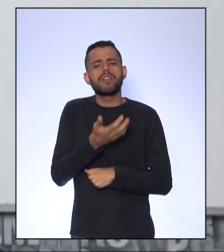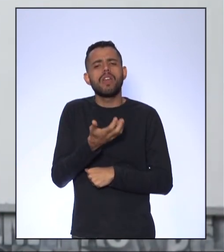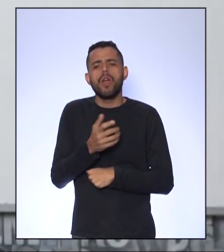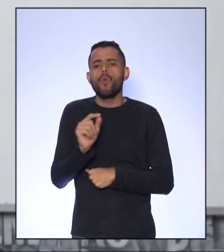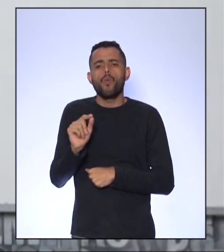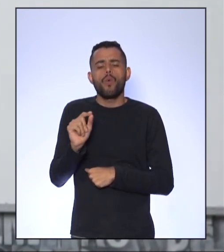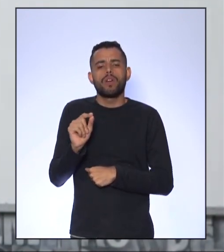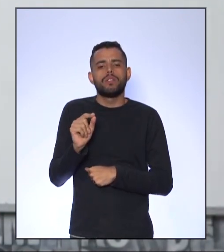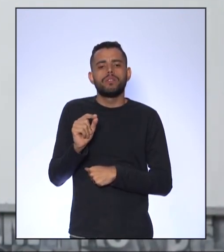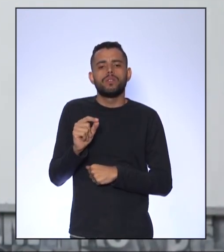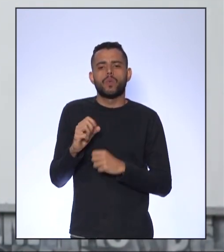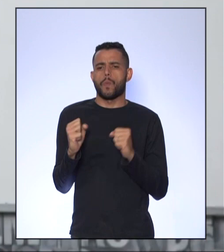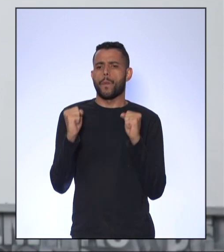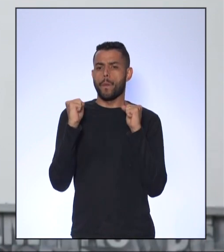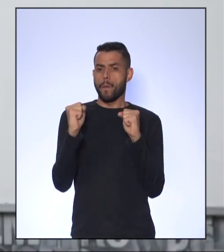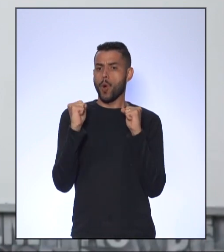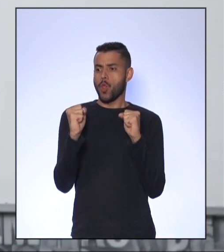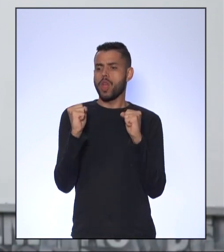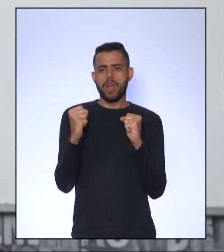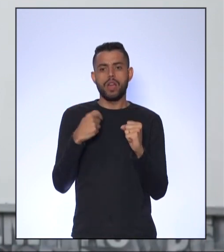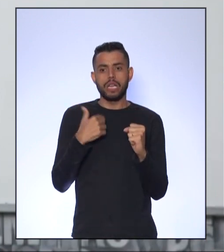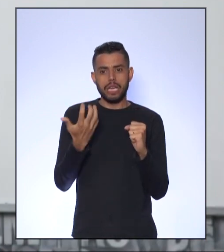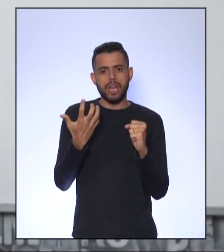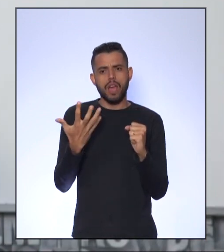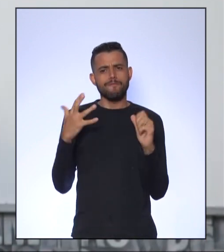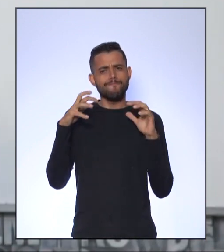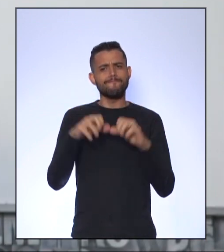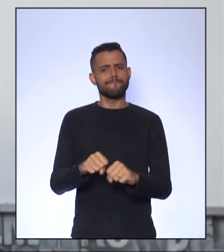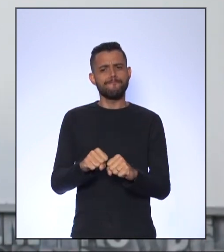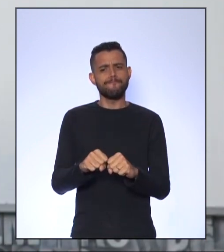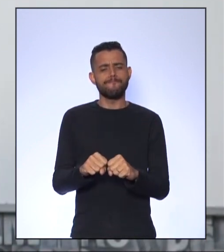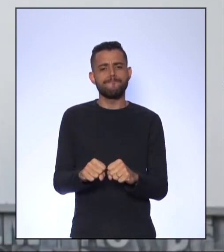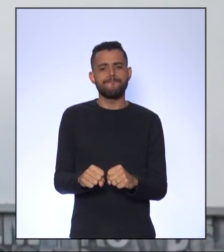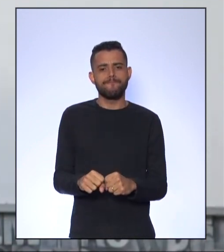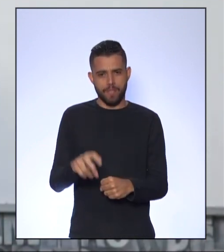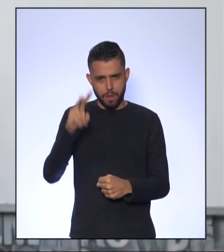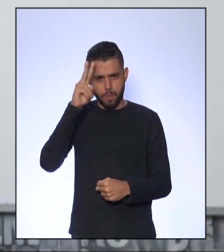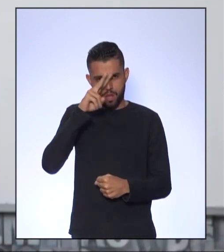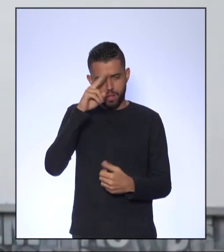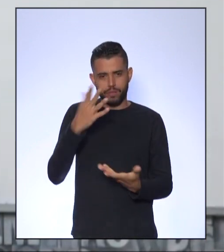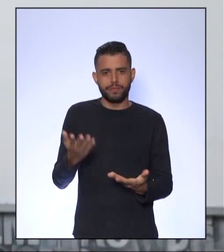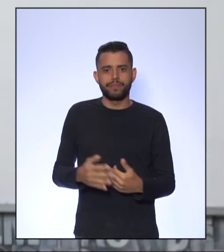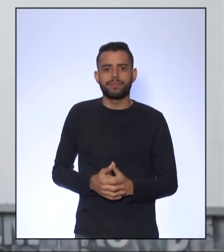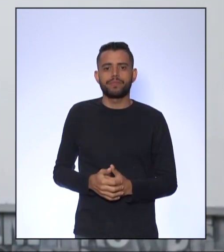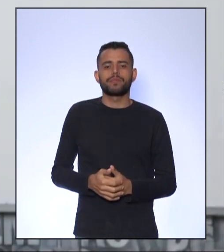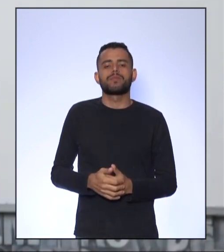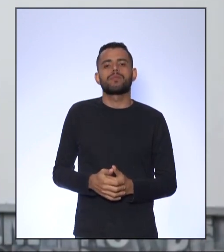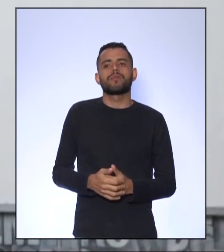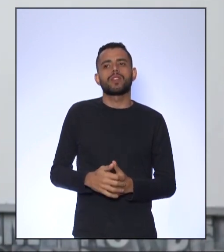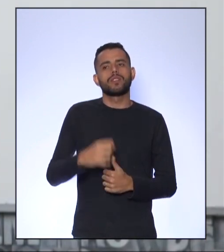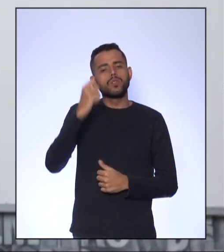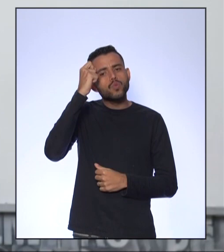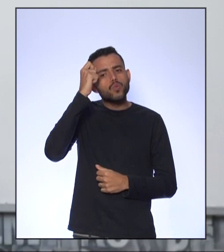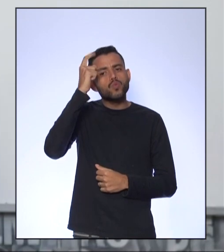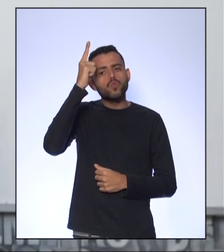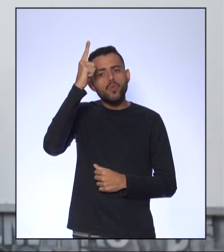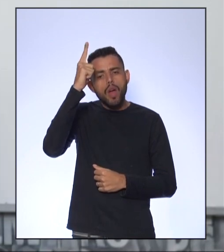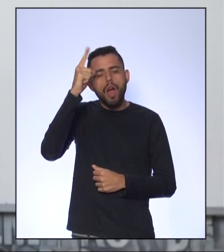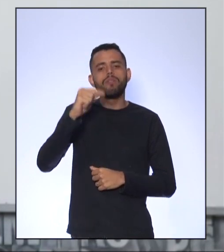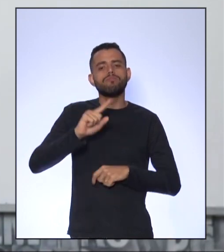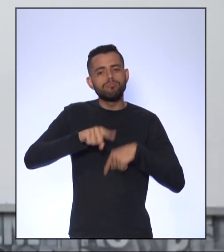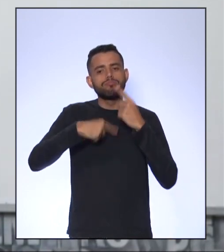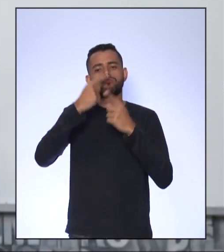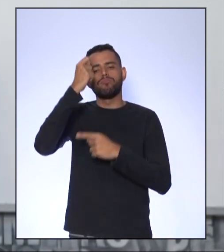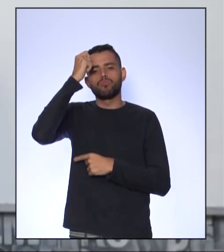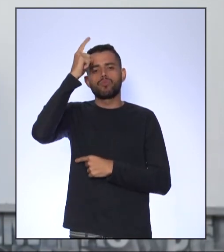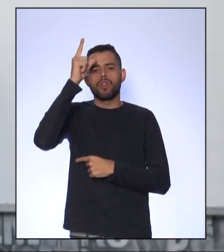o poder. Lembra? O renascimento cultural vai trazer